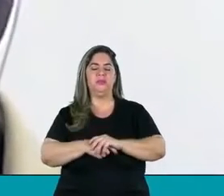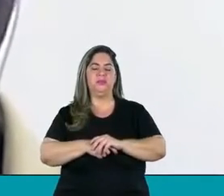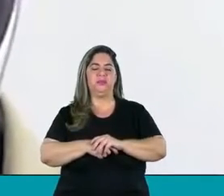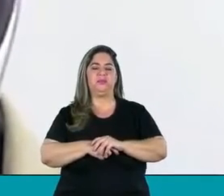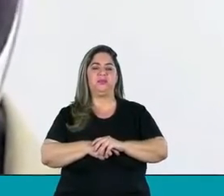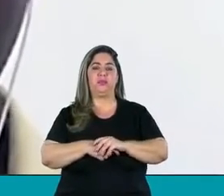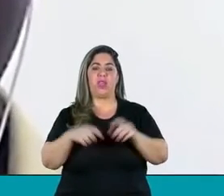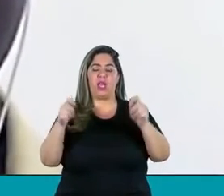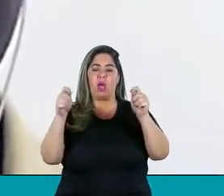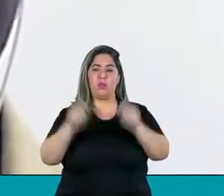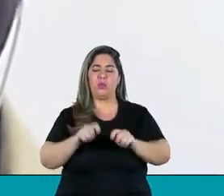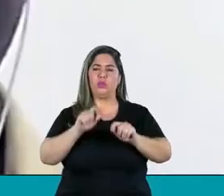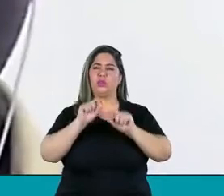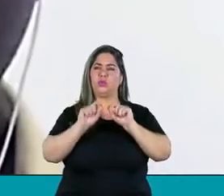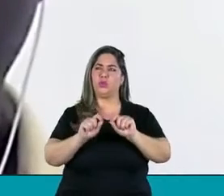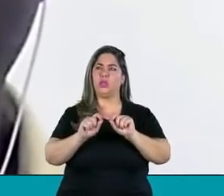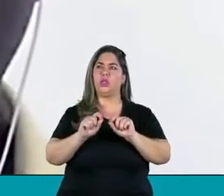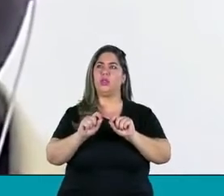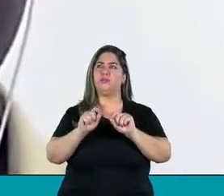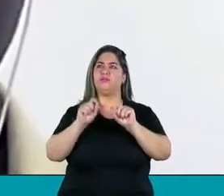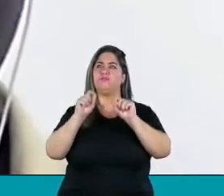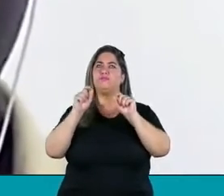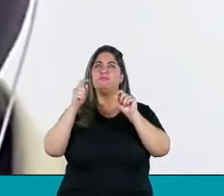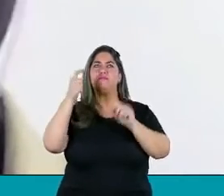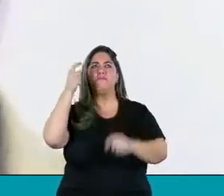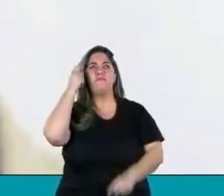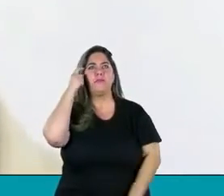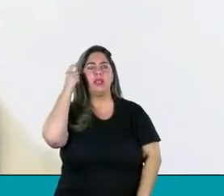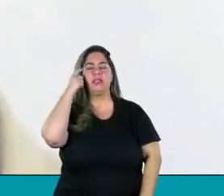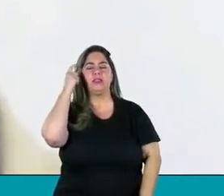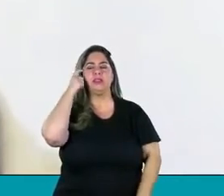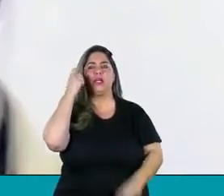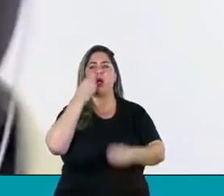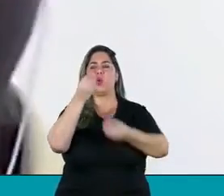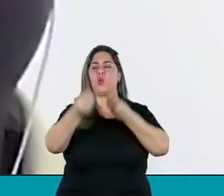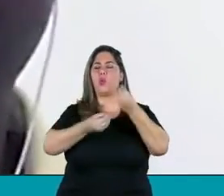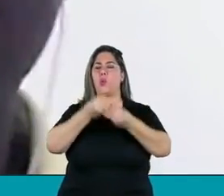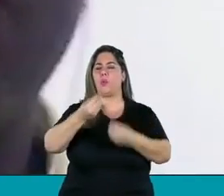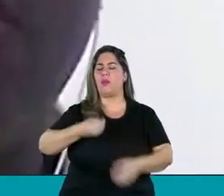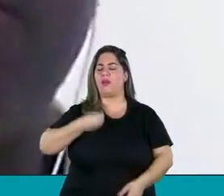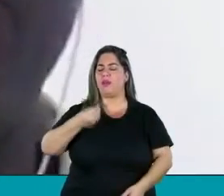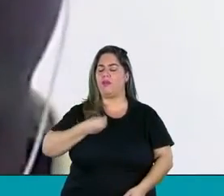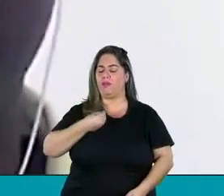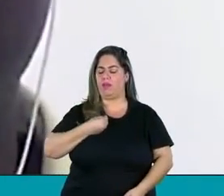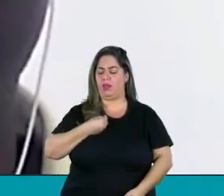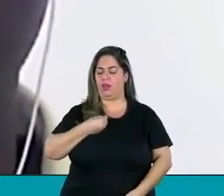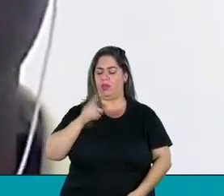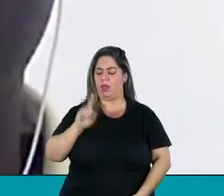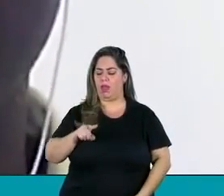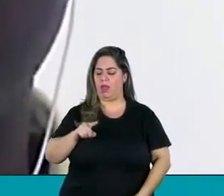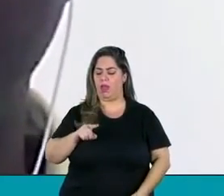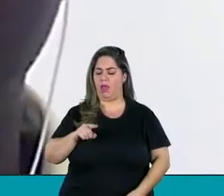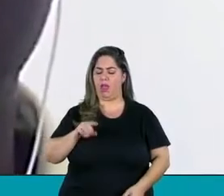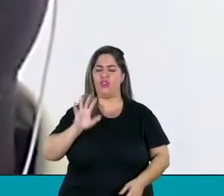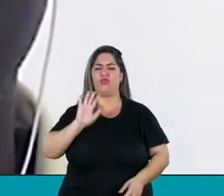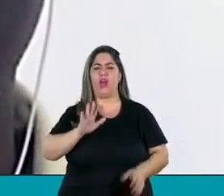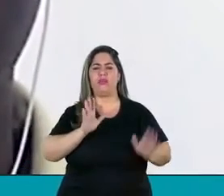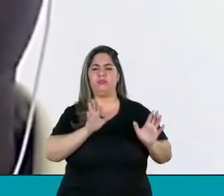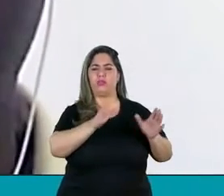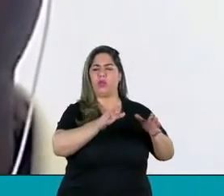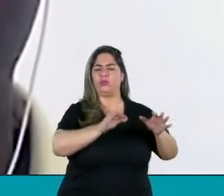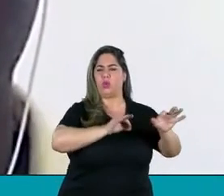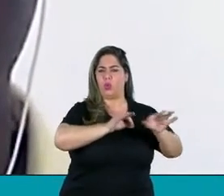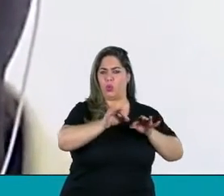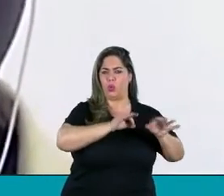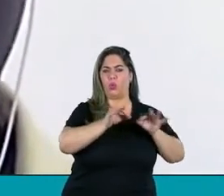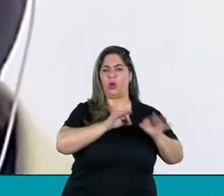torna possível repensar sobre as condições reais da vida, além das formas de organização dos seres vivos em